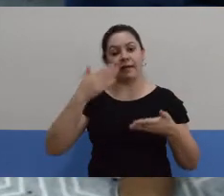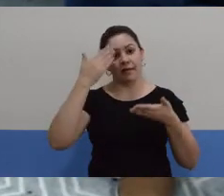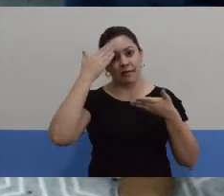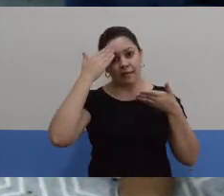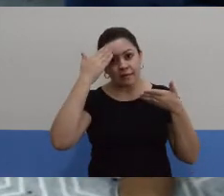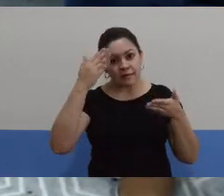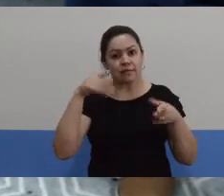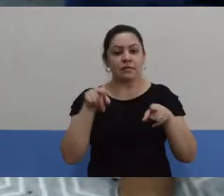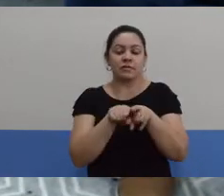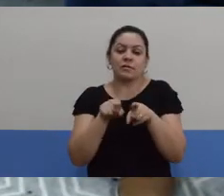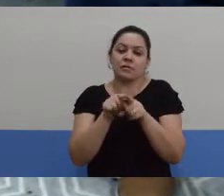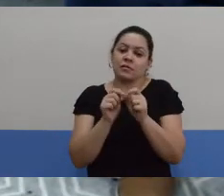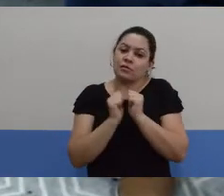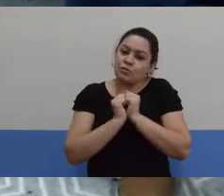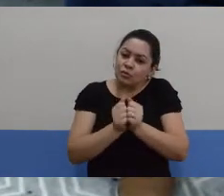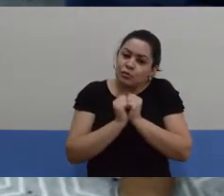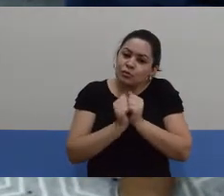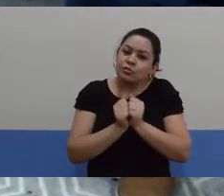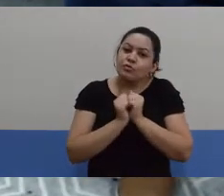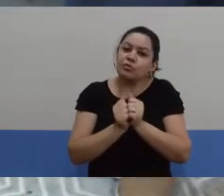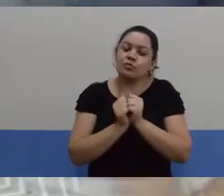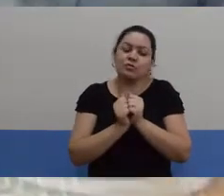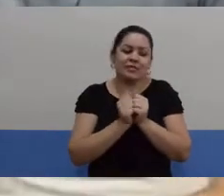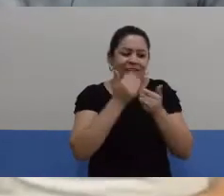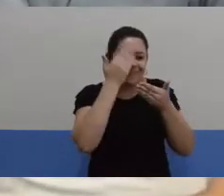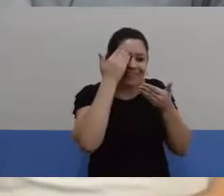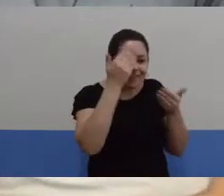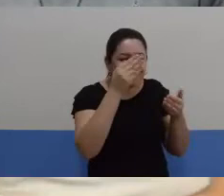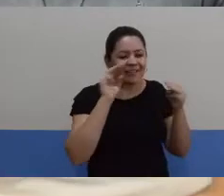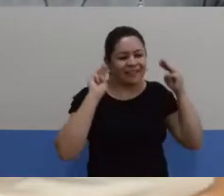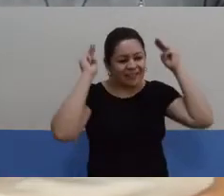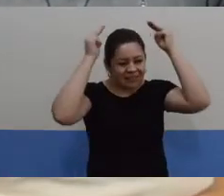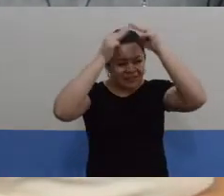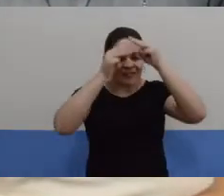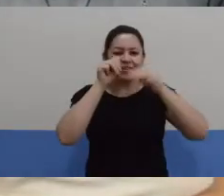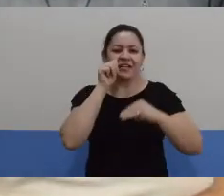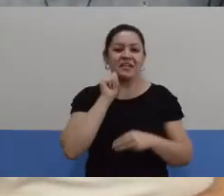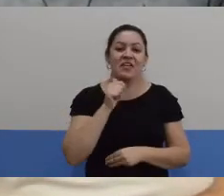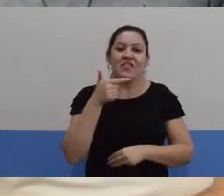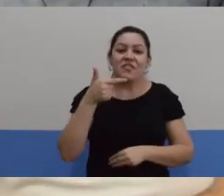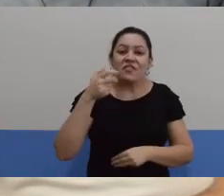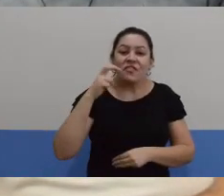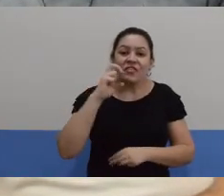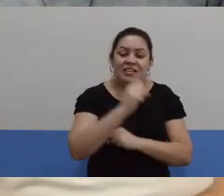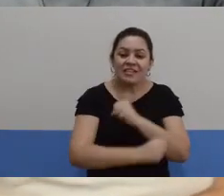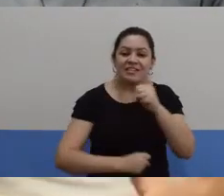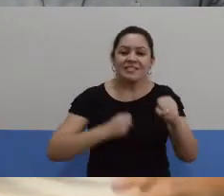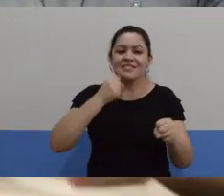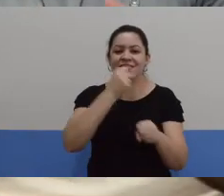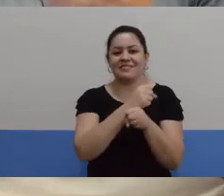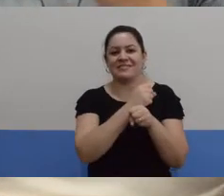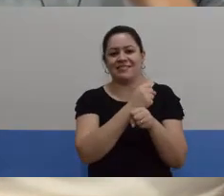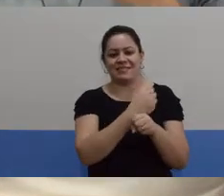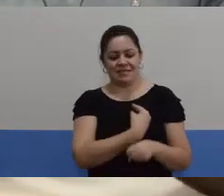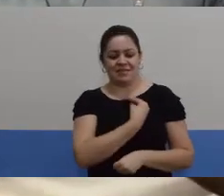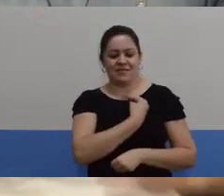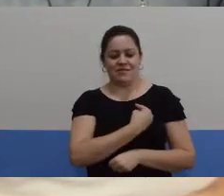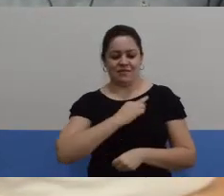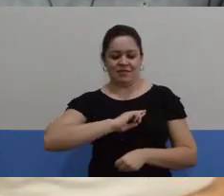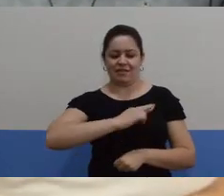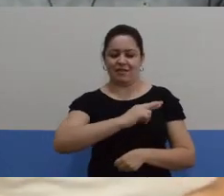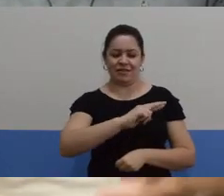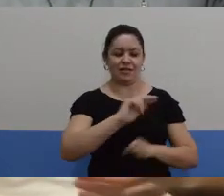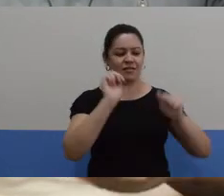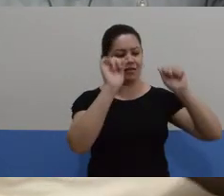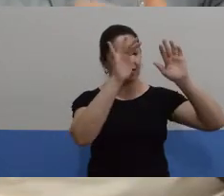estar conosco. Obrigado. Agradecemos o Dom Hamilton hoje, né, 25 anos de profissão religiosa. Que Deus lhe conceda muita paz,